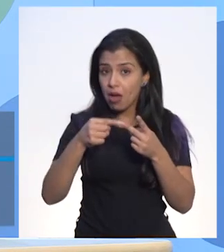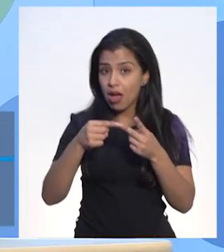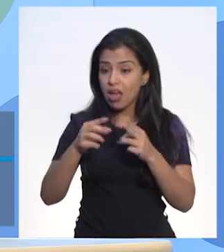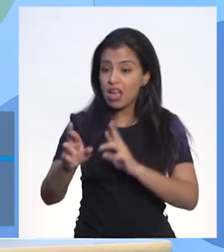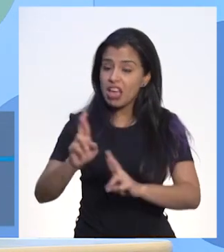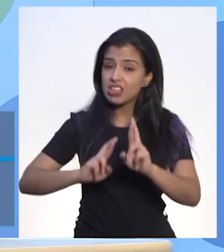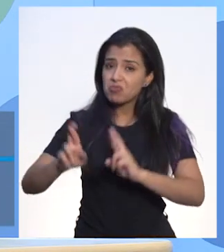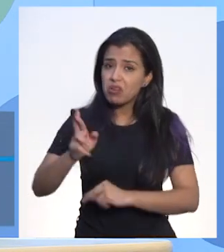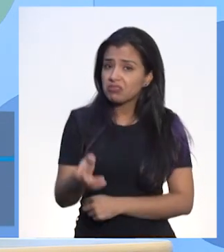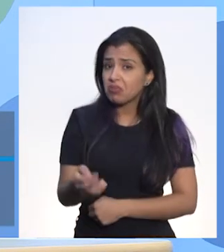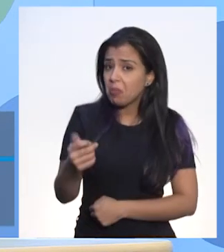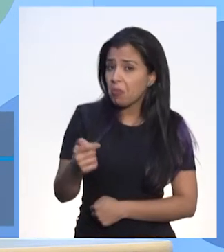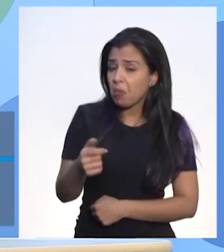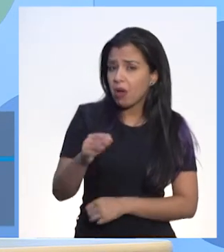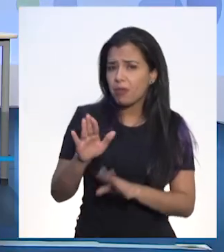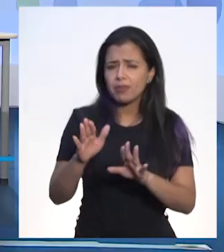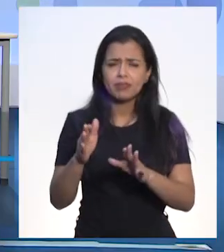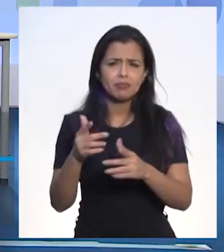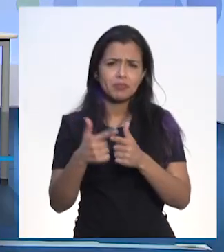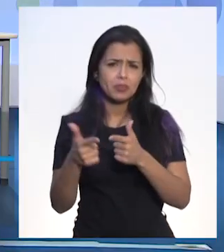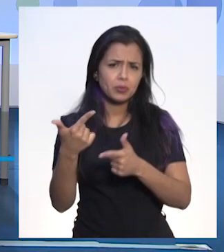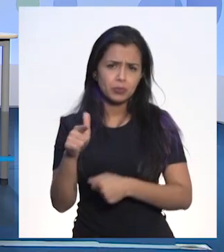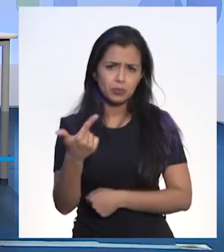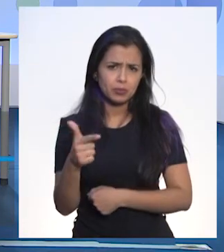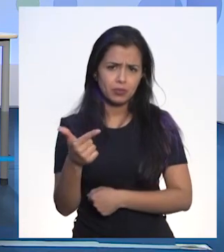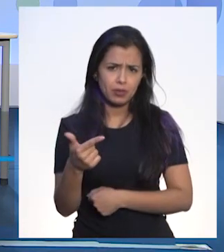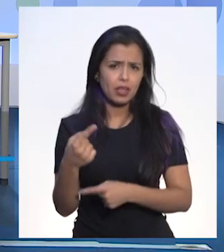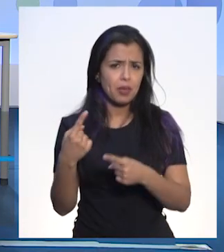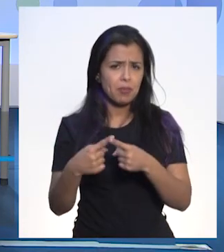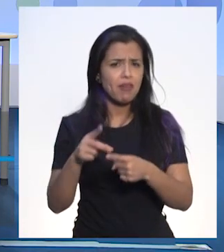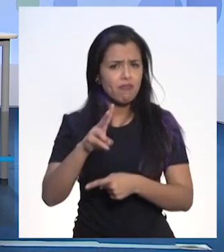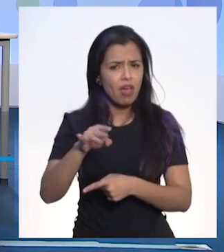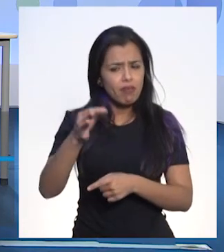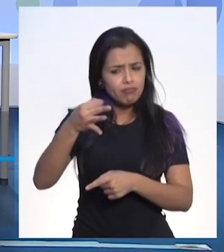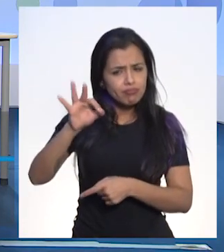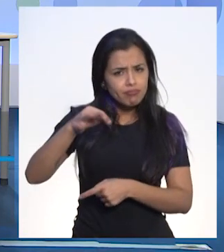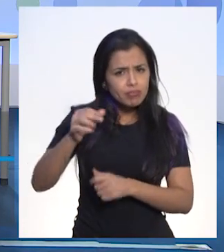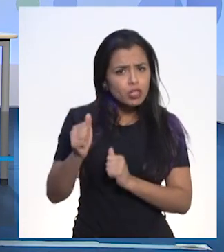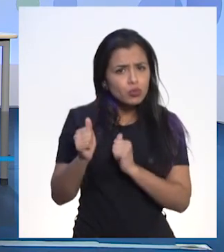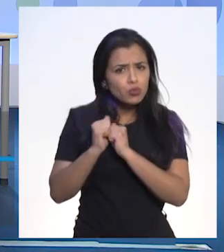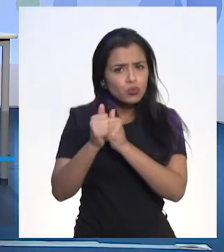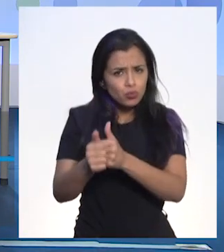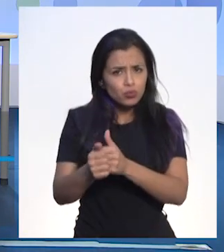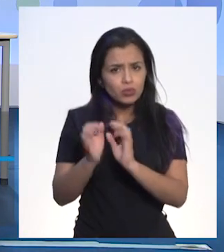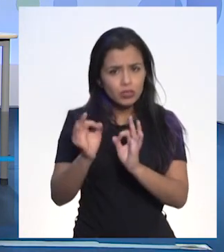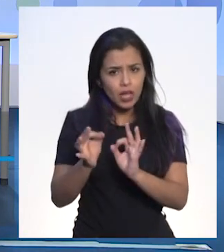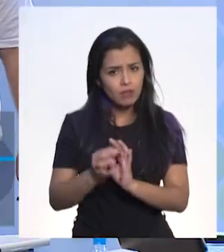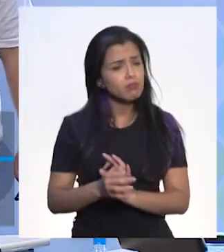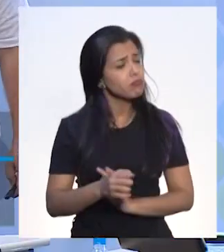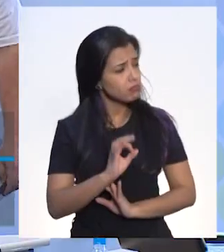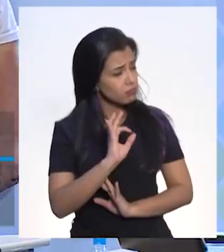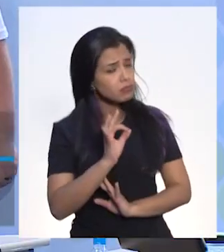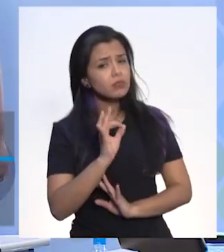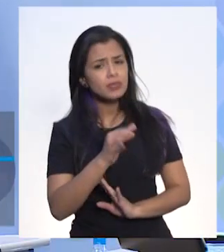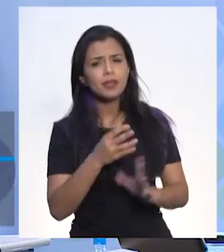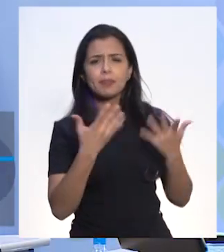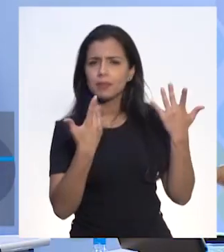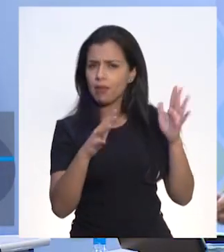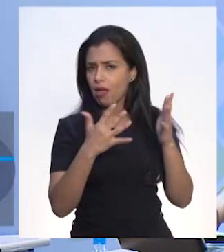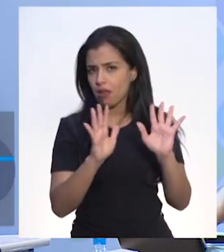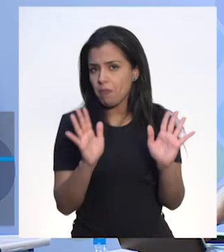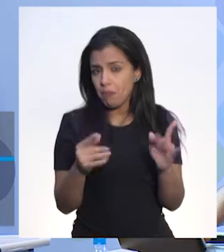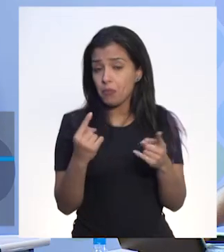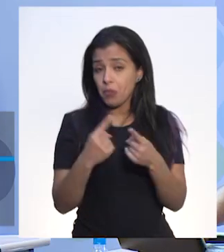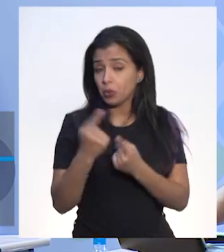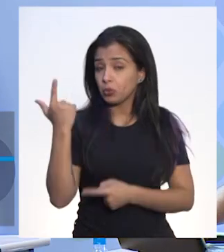muitas respostas aqui, mas não tem importância porque a gente vai fazer uma correção com eles, né, do exercício. Exatamente. Mas está de parabéns, até porque